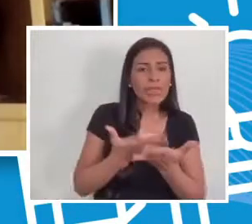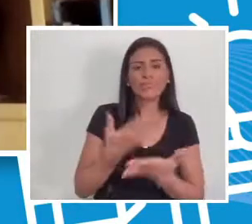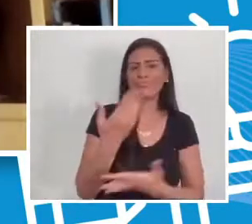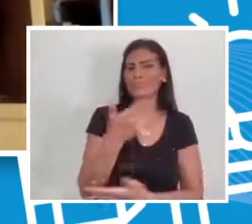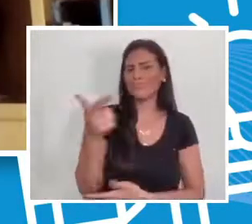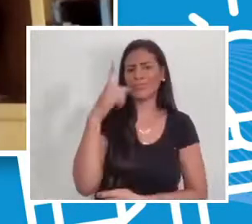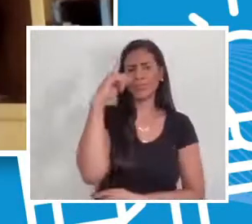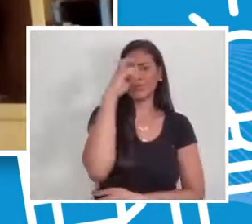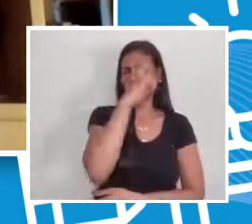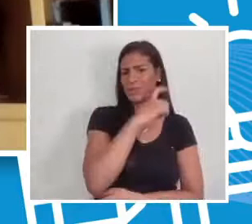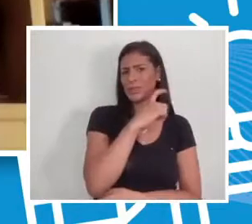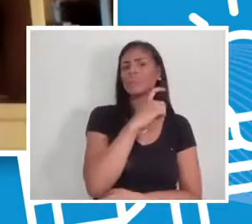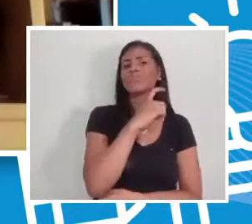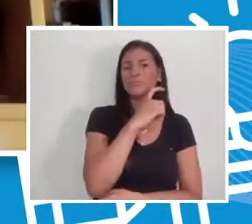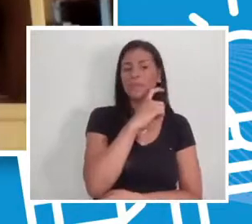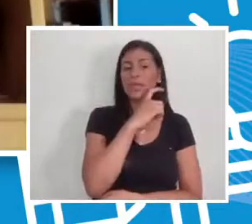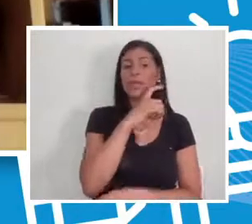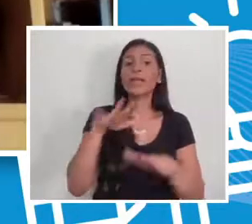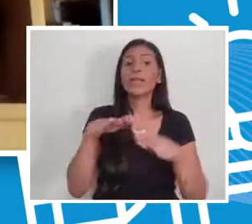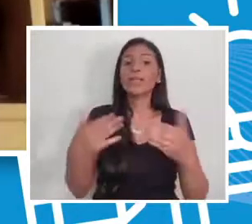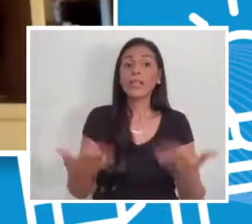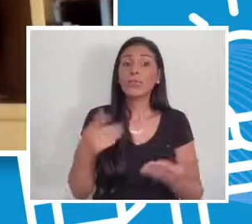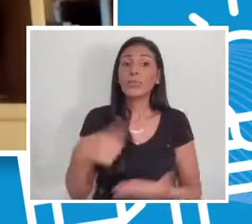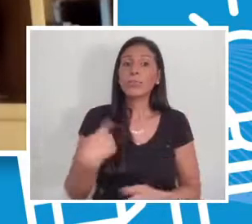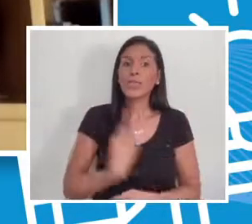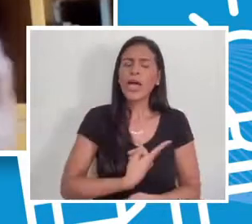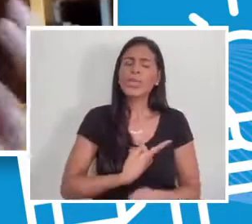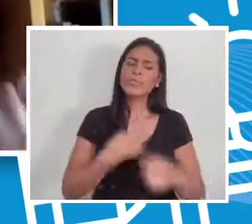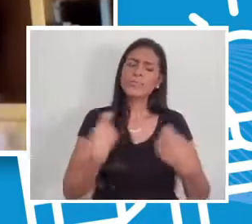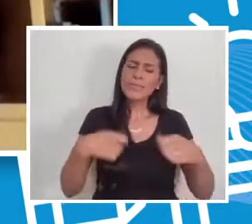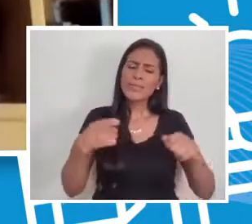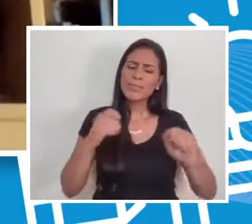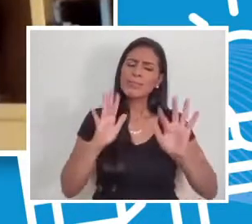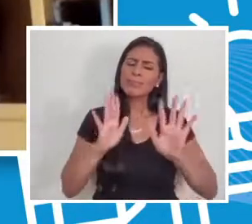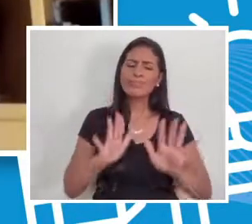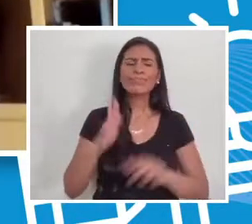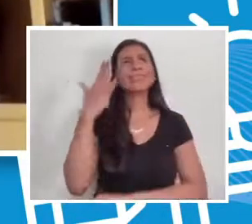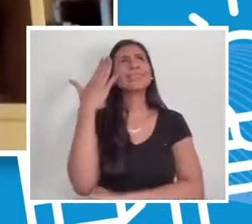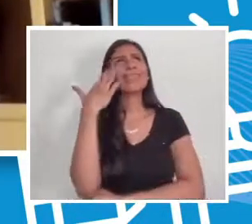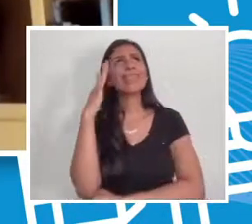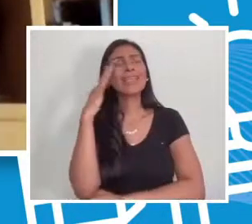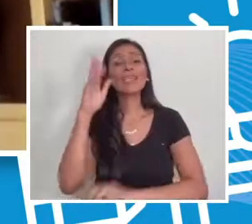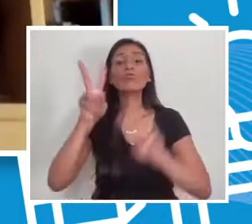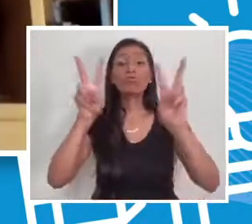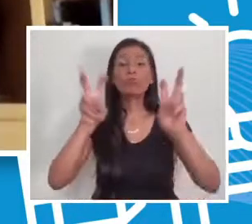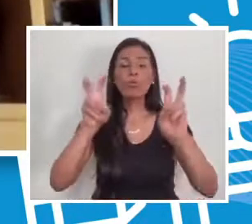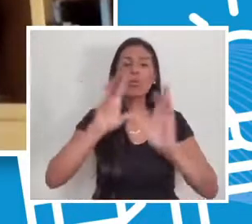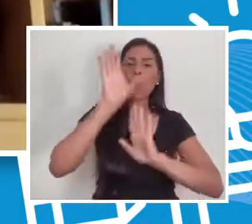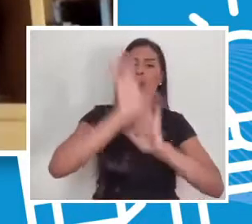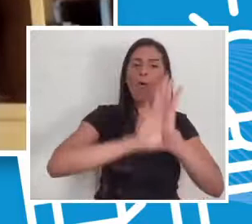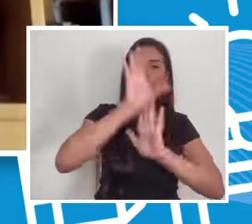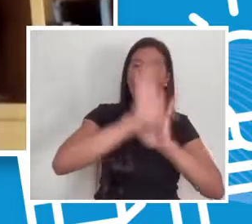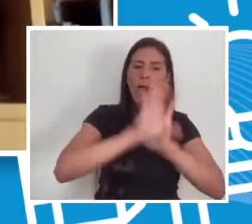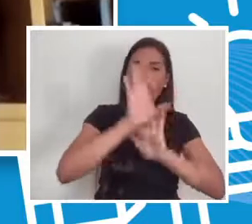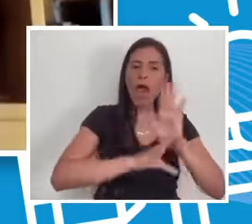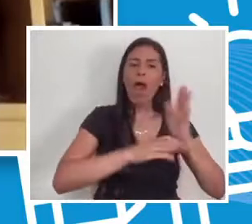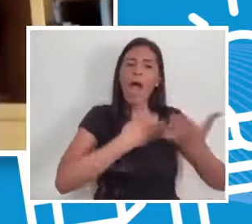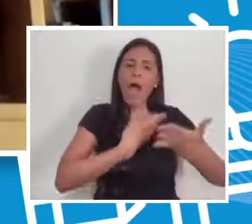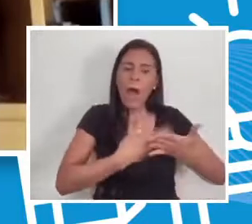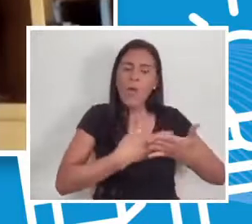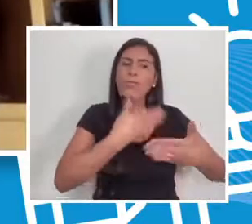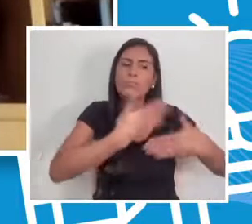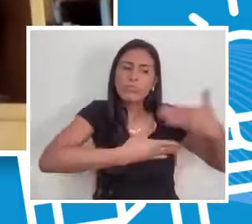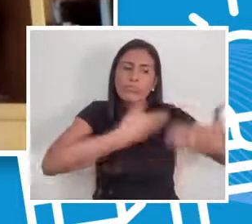venham e que nós possamos entender essa ideia de contínuo curricular, de que eu não preciso